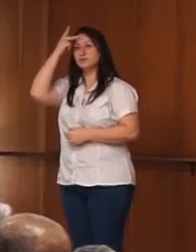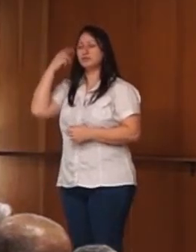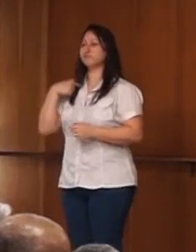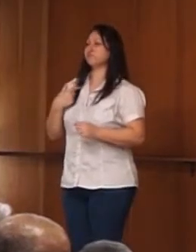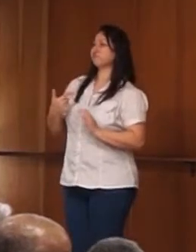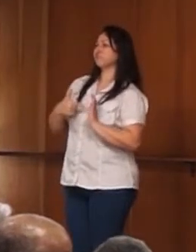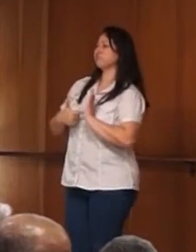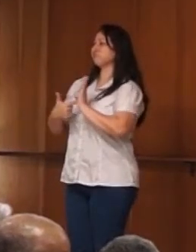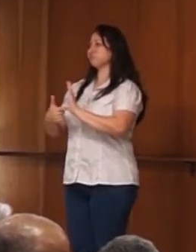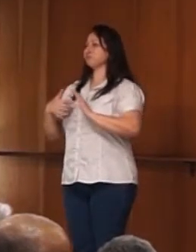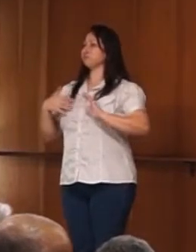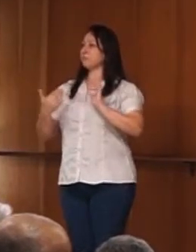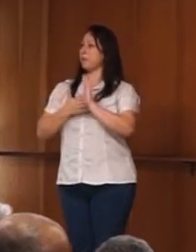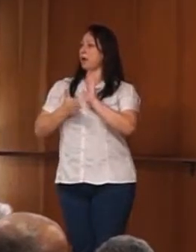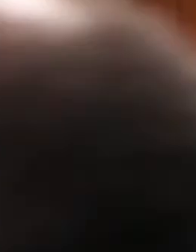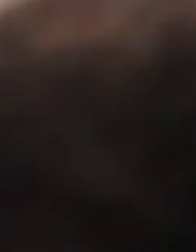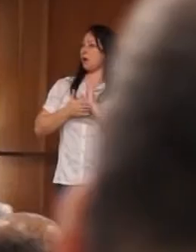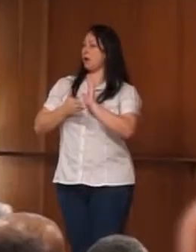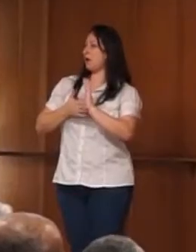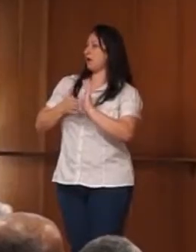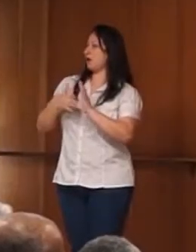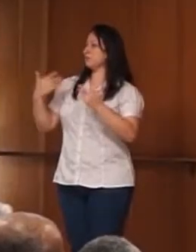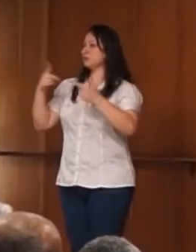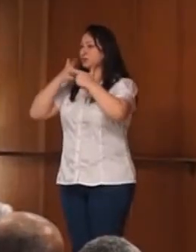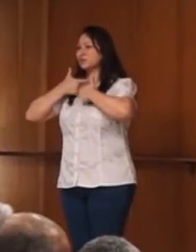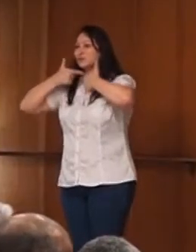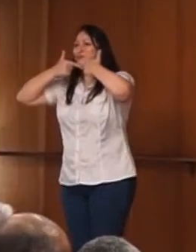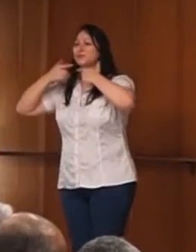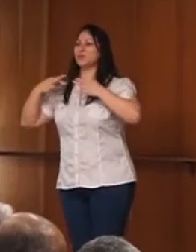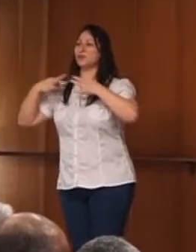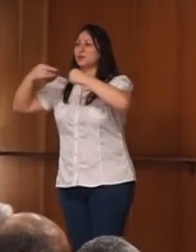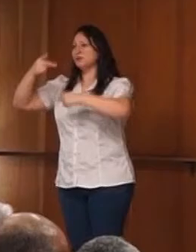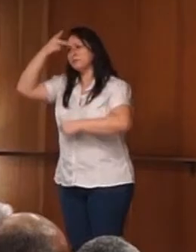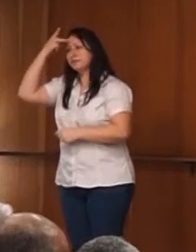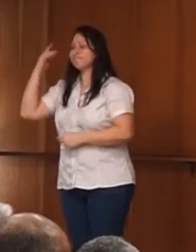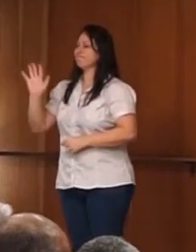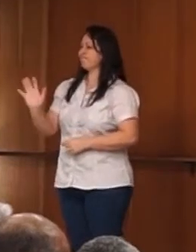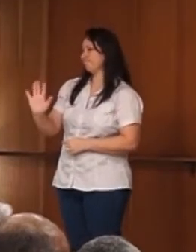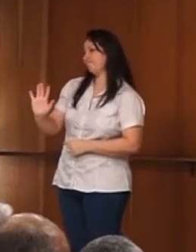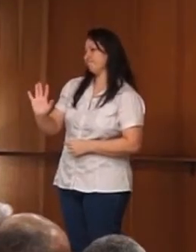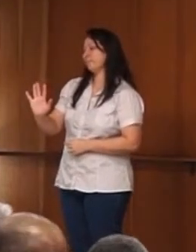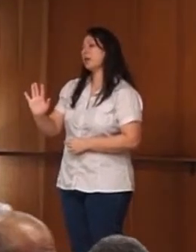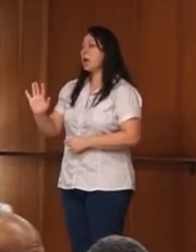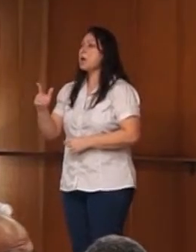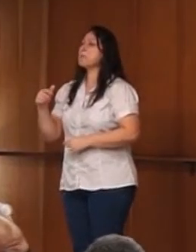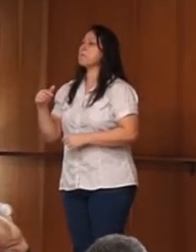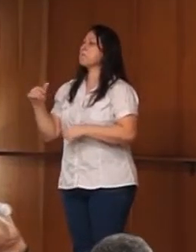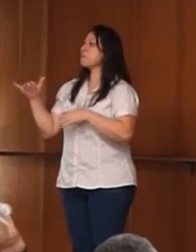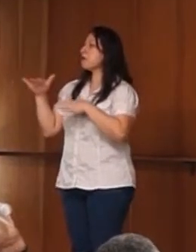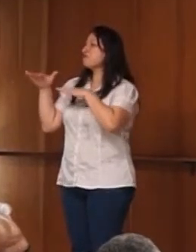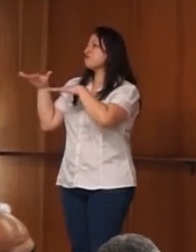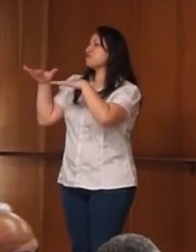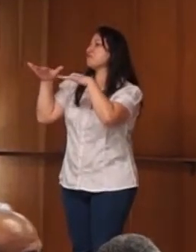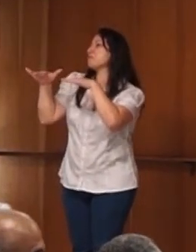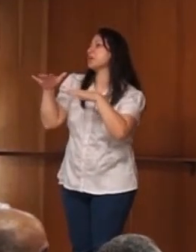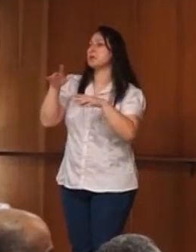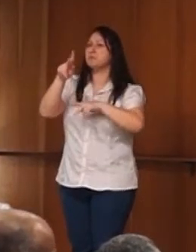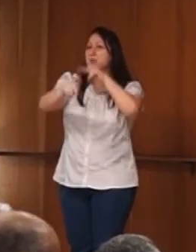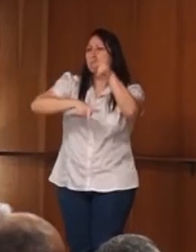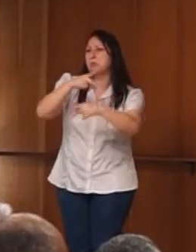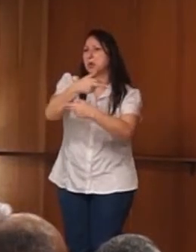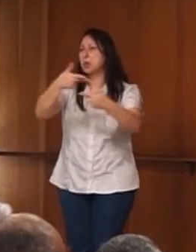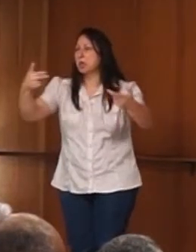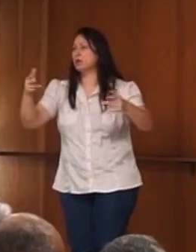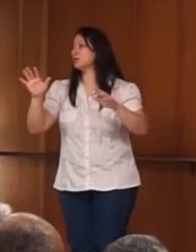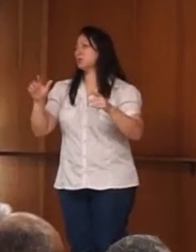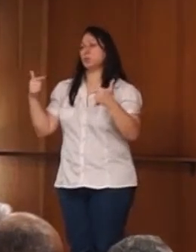sorrindo para todo mundo, ou querendo ficar de, vamos dizer assim, de movimentações populistas. Não tem.